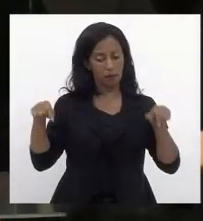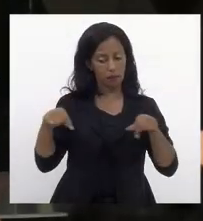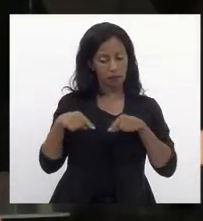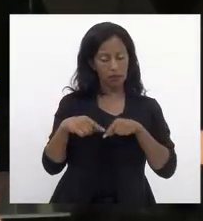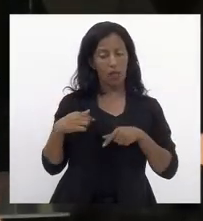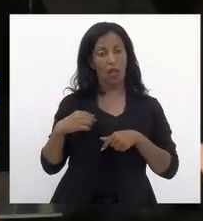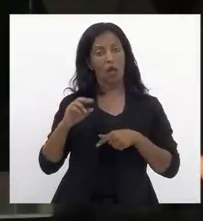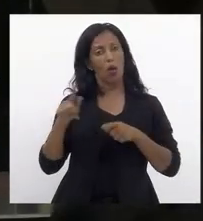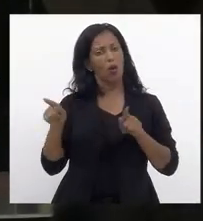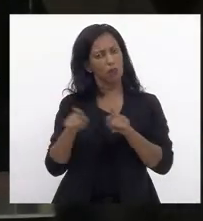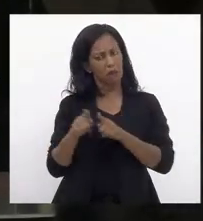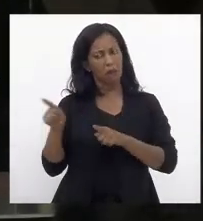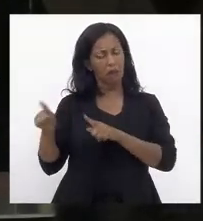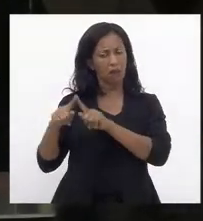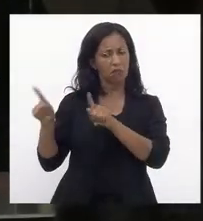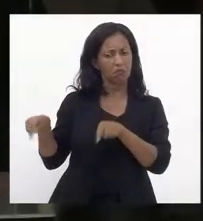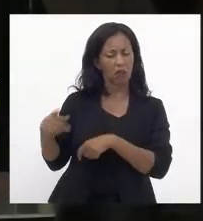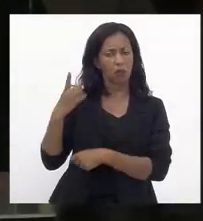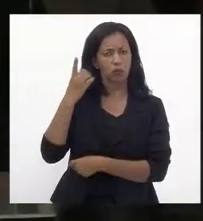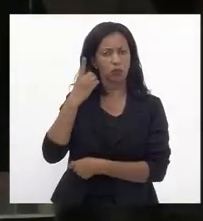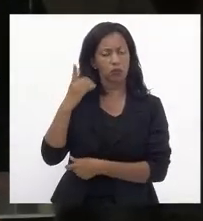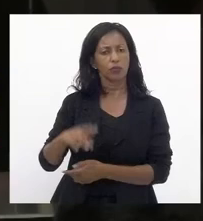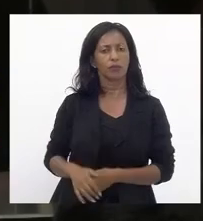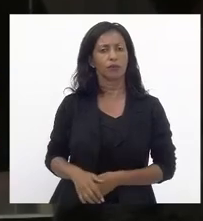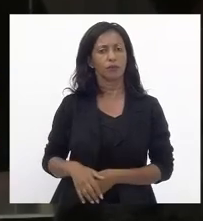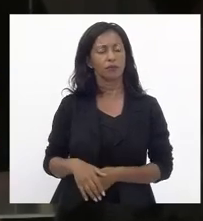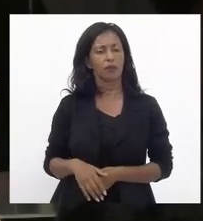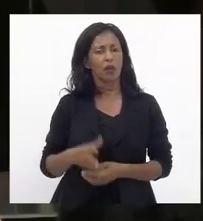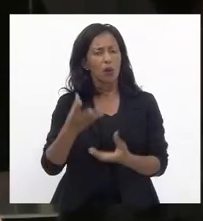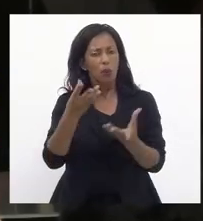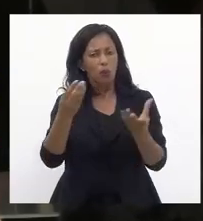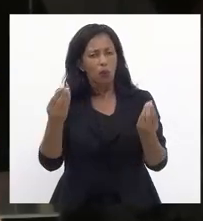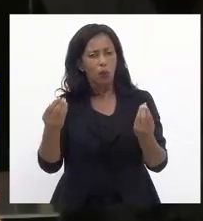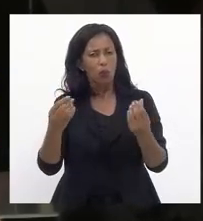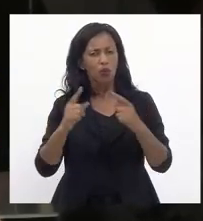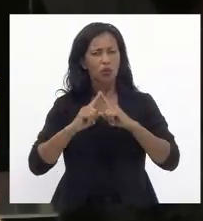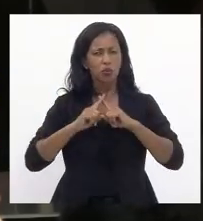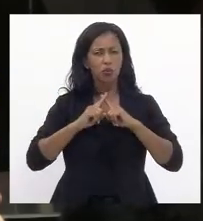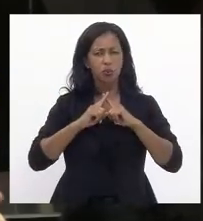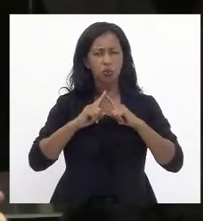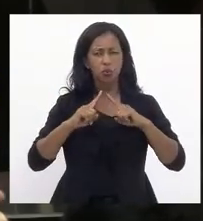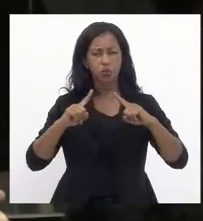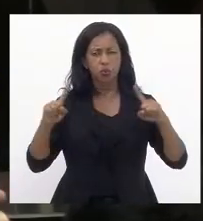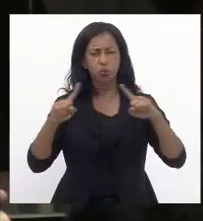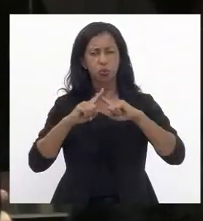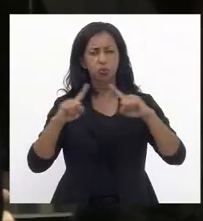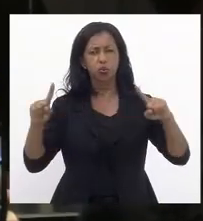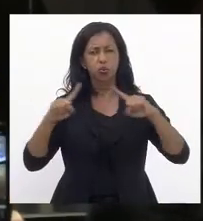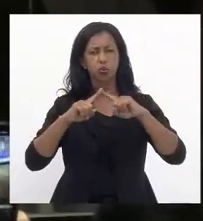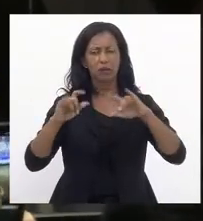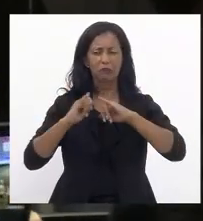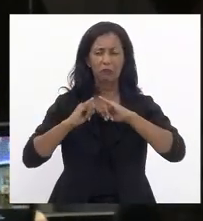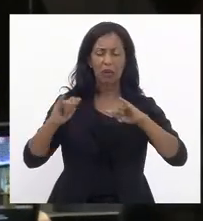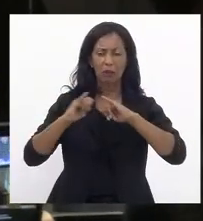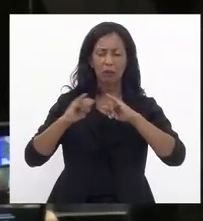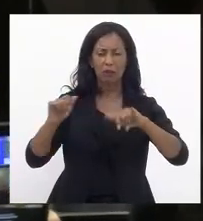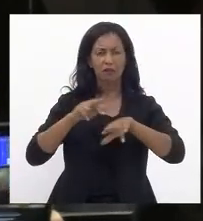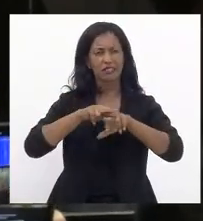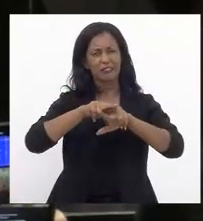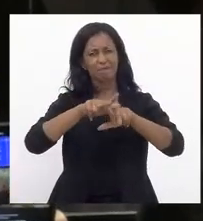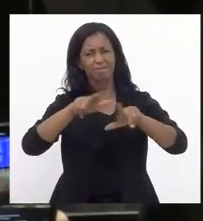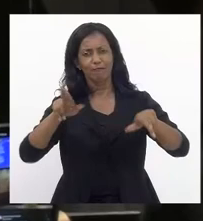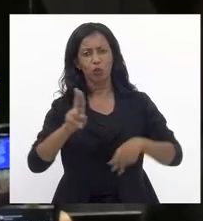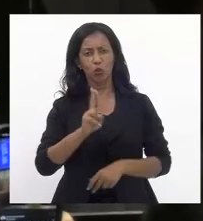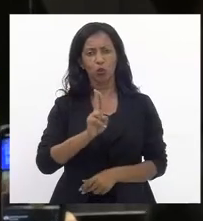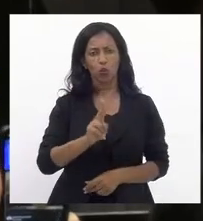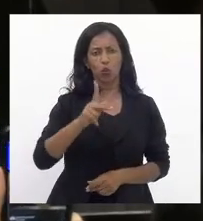o gabinete do deputado Poubel, recebemos diversas denúncias e reclamações sobre diversos